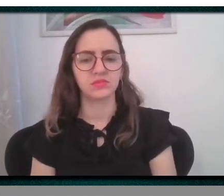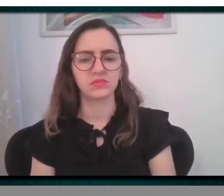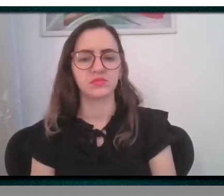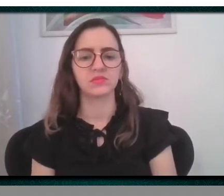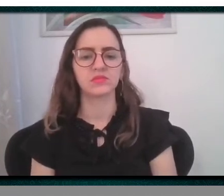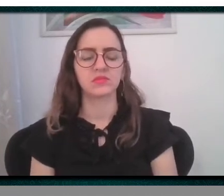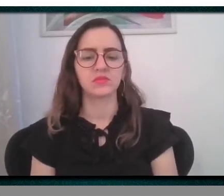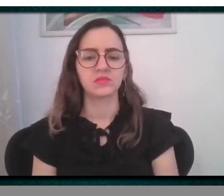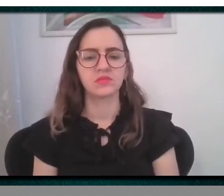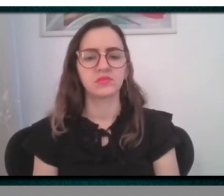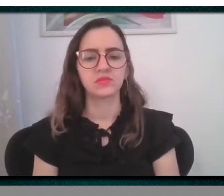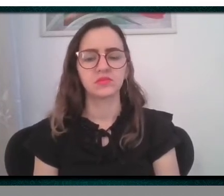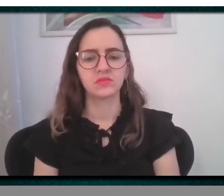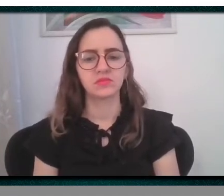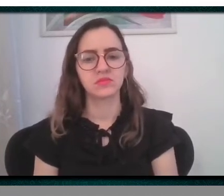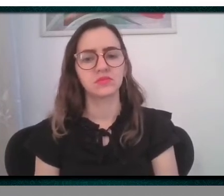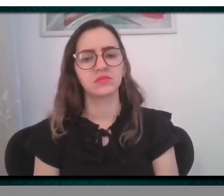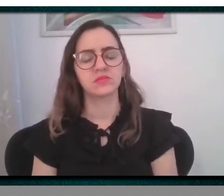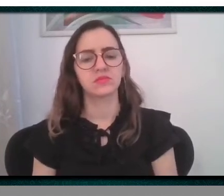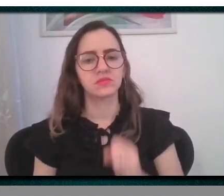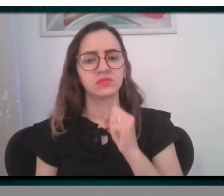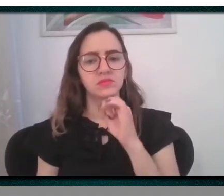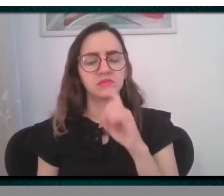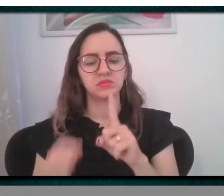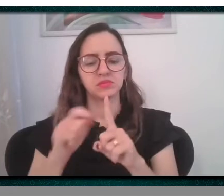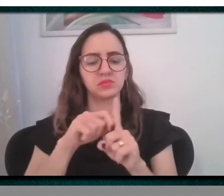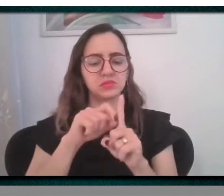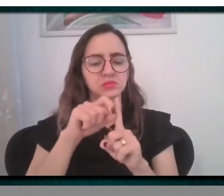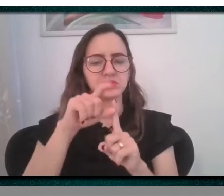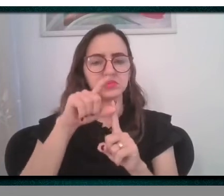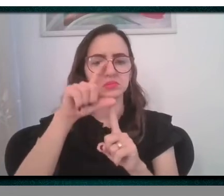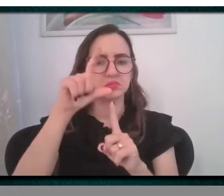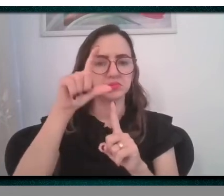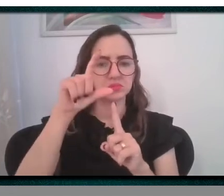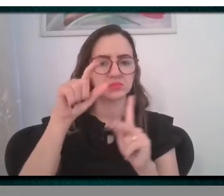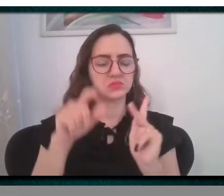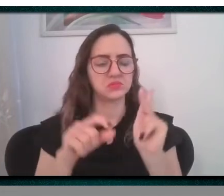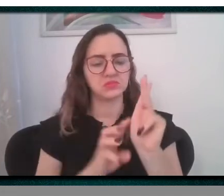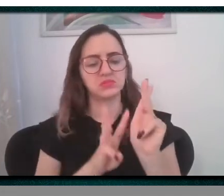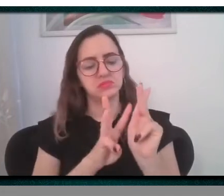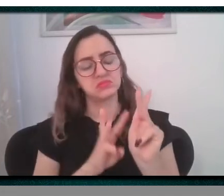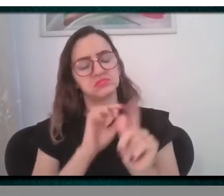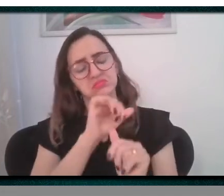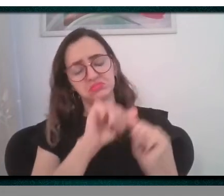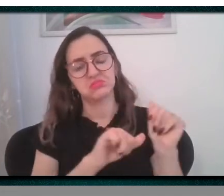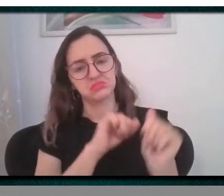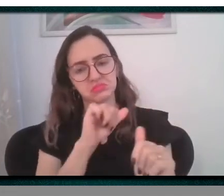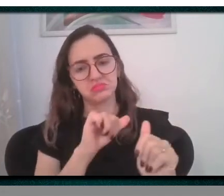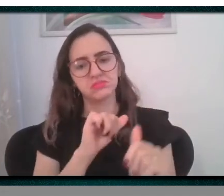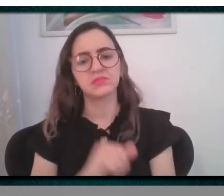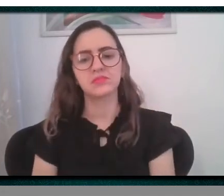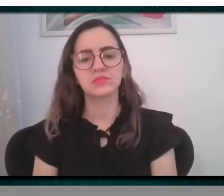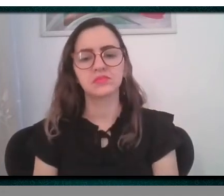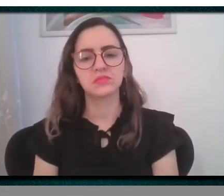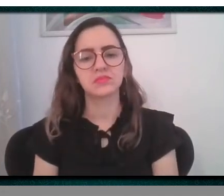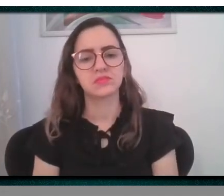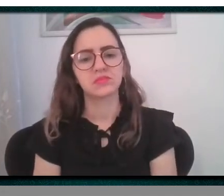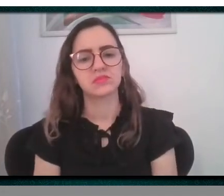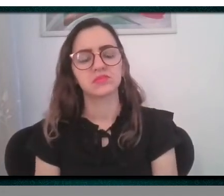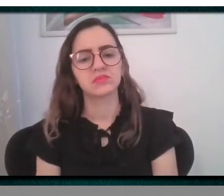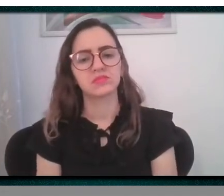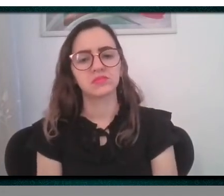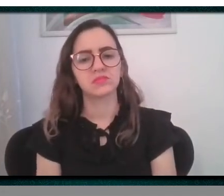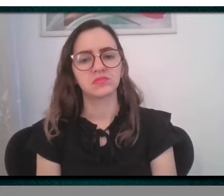Se aumentar a temperatura, como a gente já viu, ele varia o KW, assim como ele varia qualquer constante quando aumenta a temperatura. Então essa informação ela é